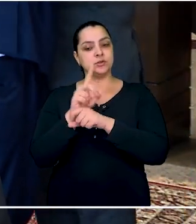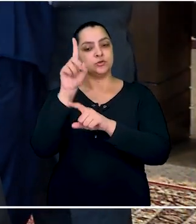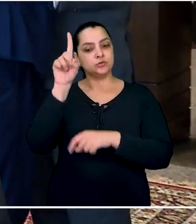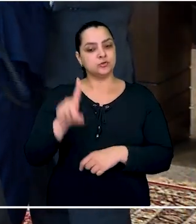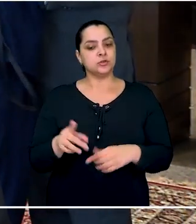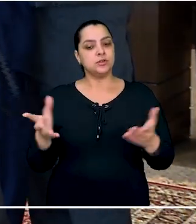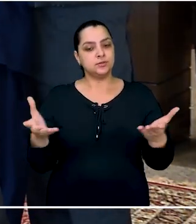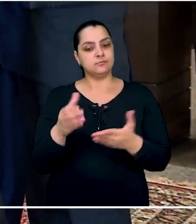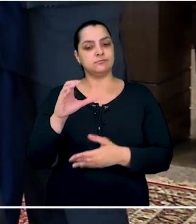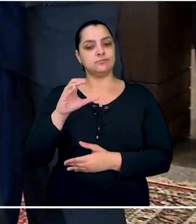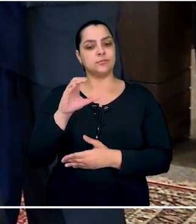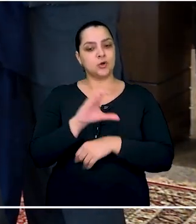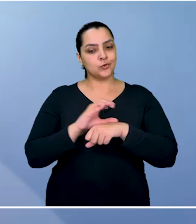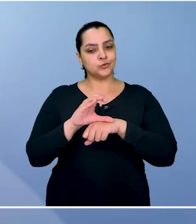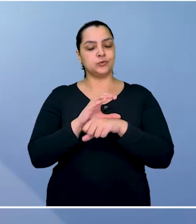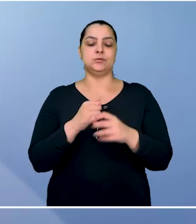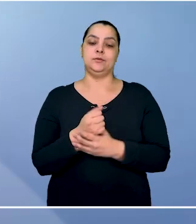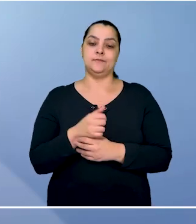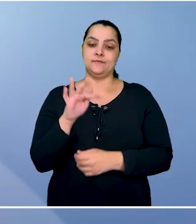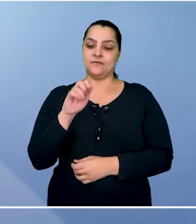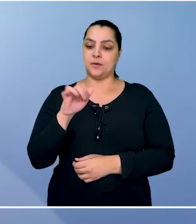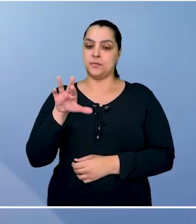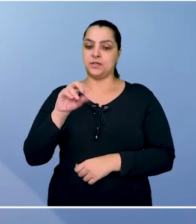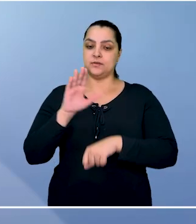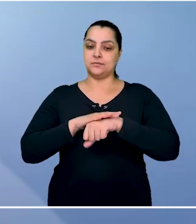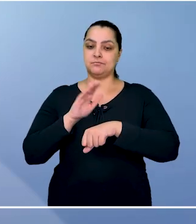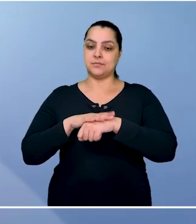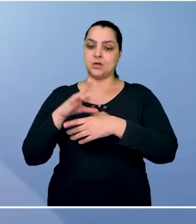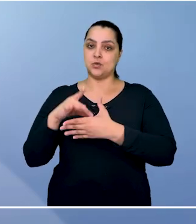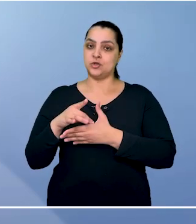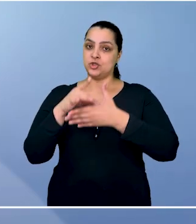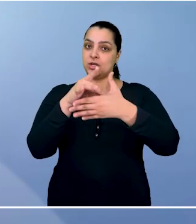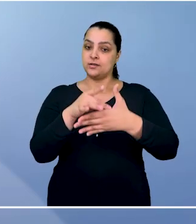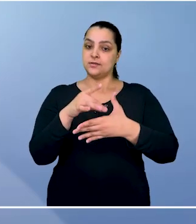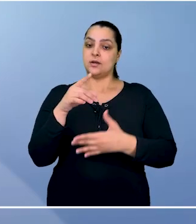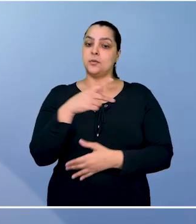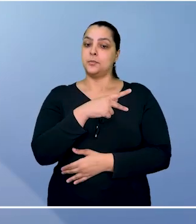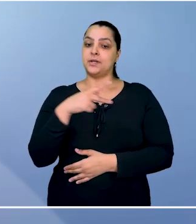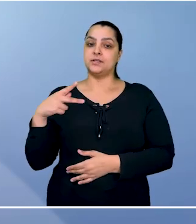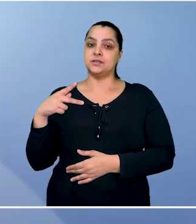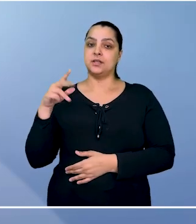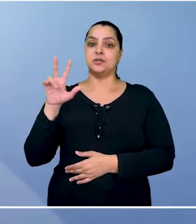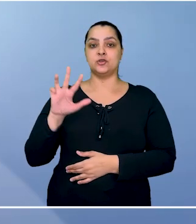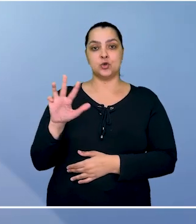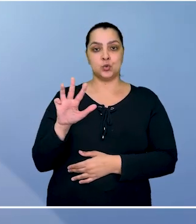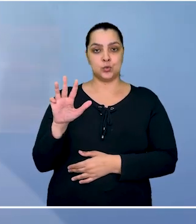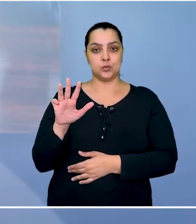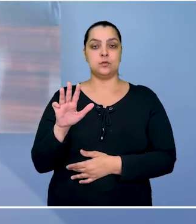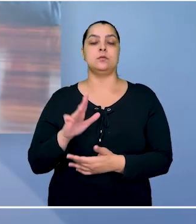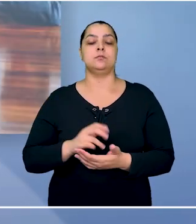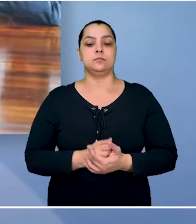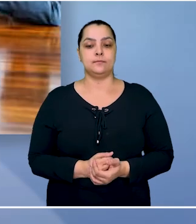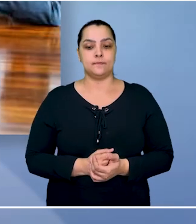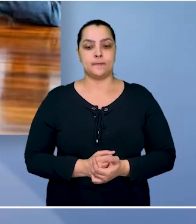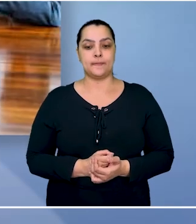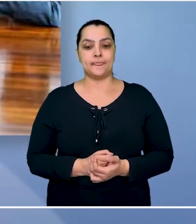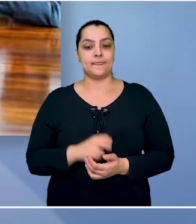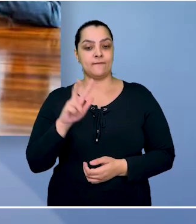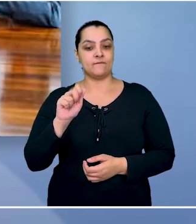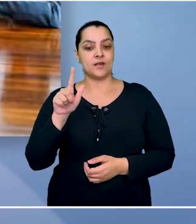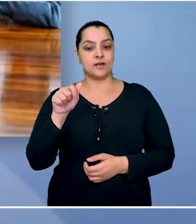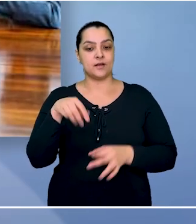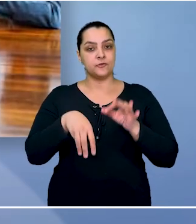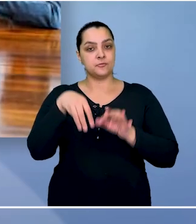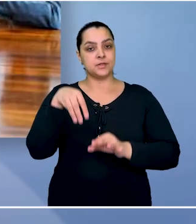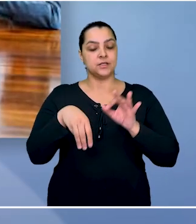dos direitos consagrados pela Constituição. Fabrício Gonçalves foi indicado pelo presidente da República, Luiz Inácio Lula da Silva, para ocupar